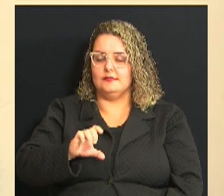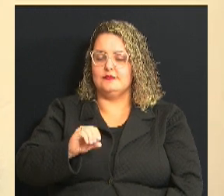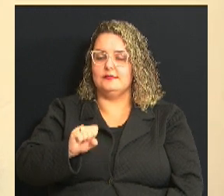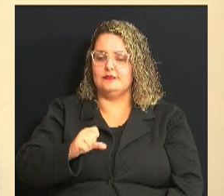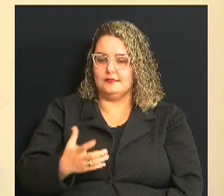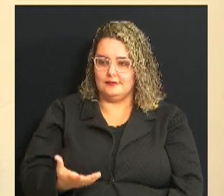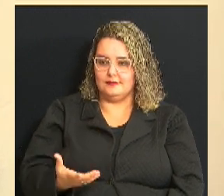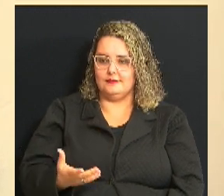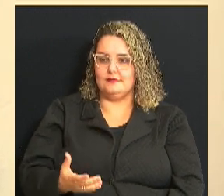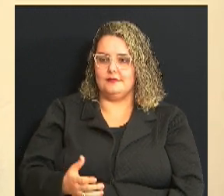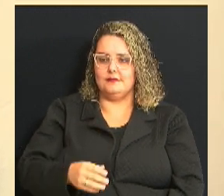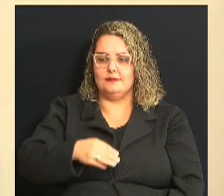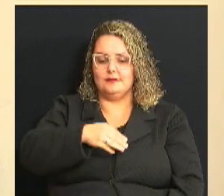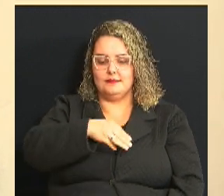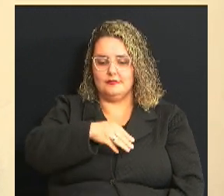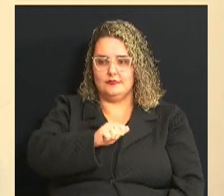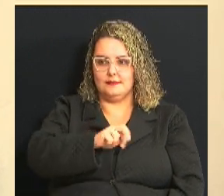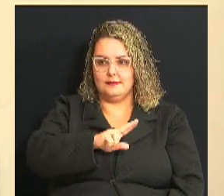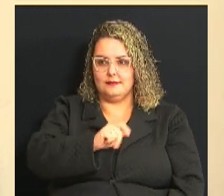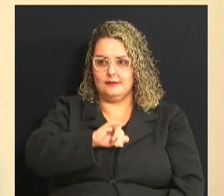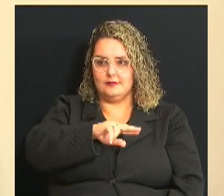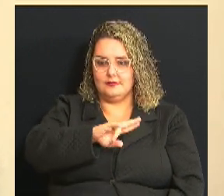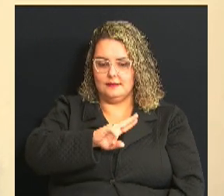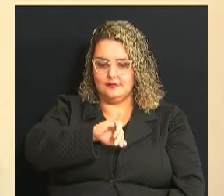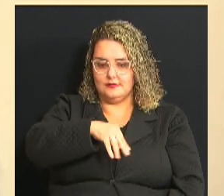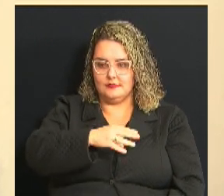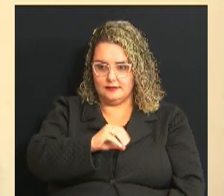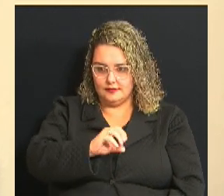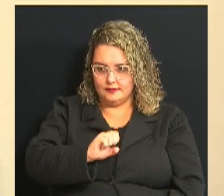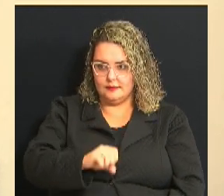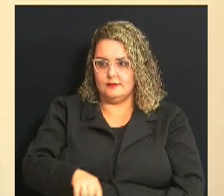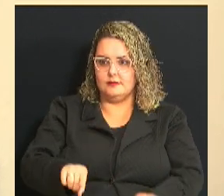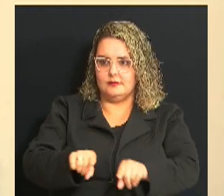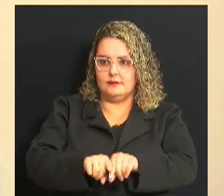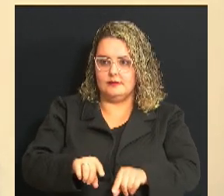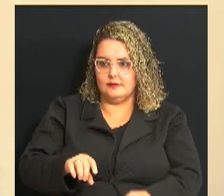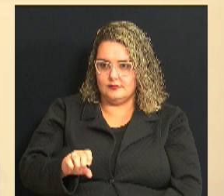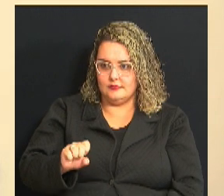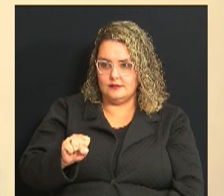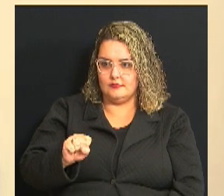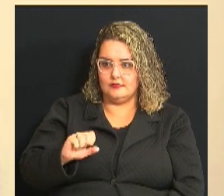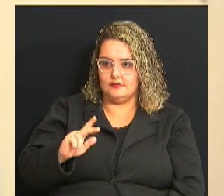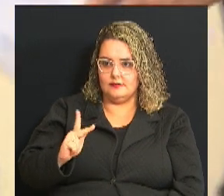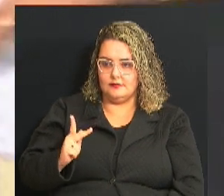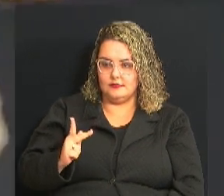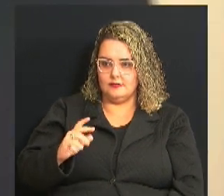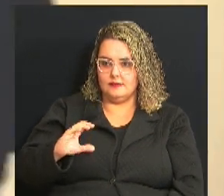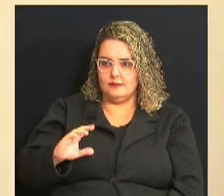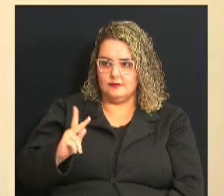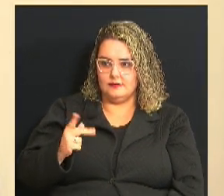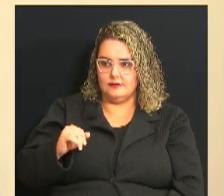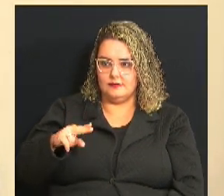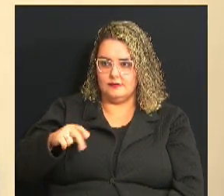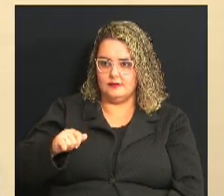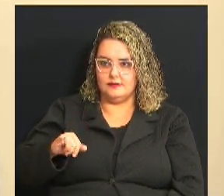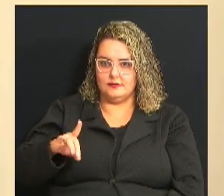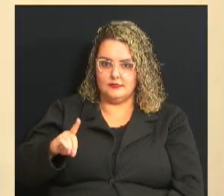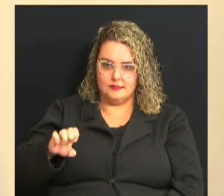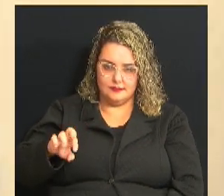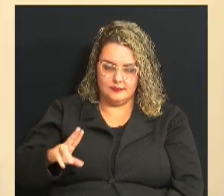Marcelo Araújo, Marcelo Carvalho de Araújo e Marcelo von Schneider. E